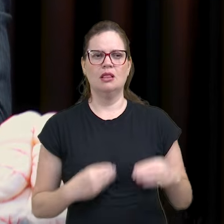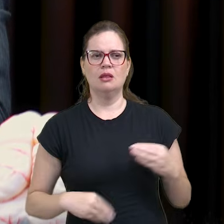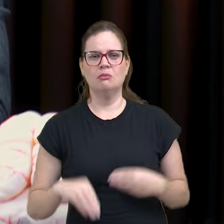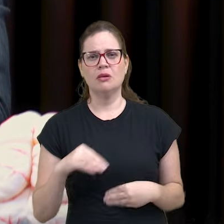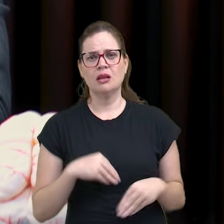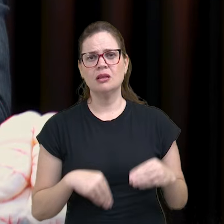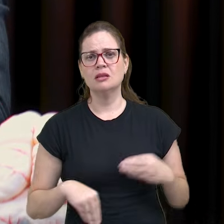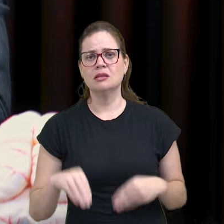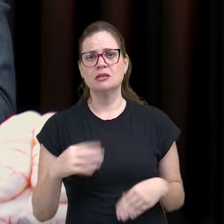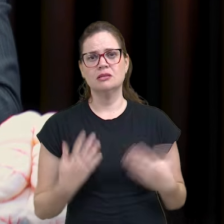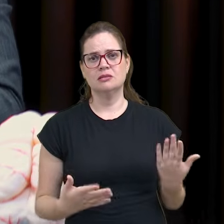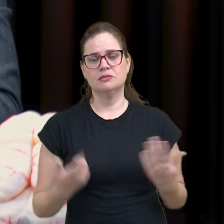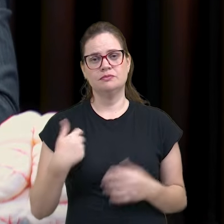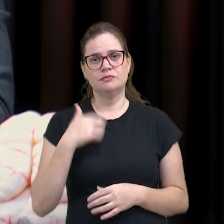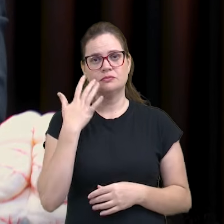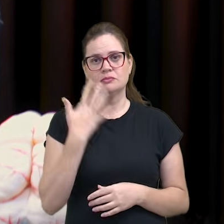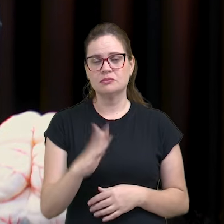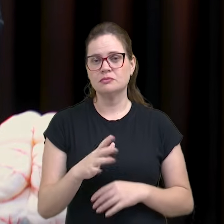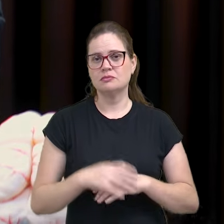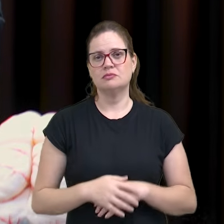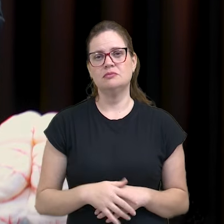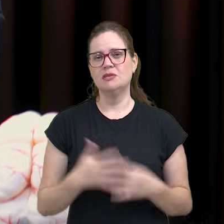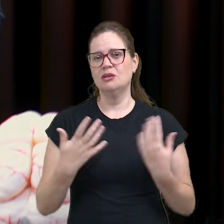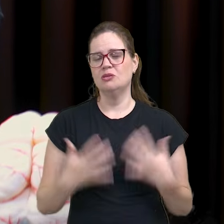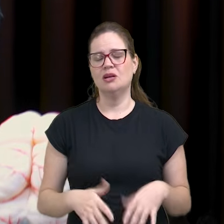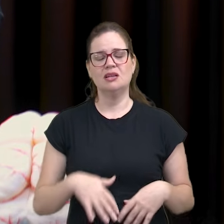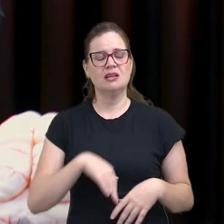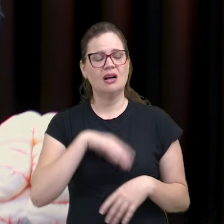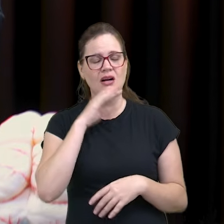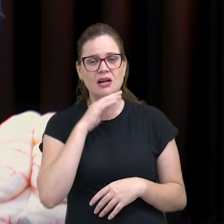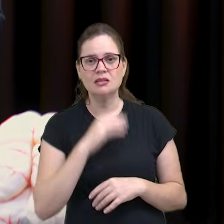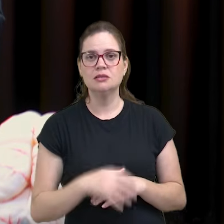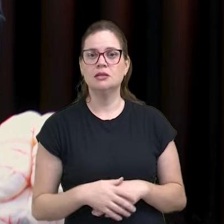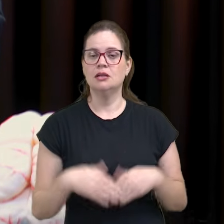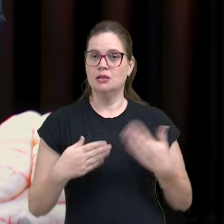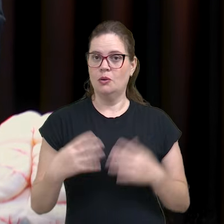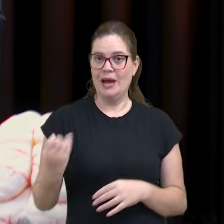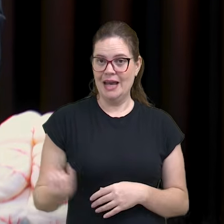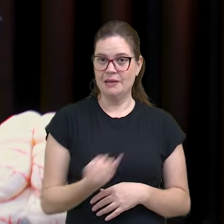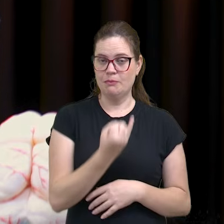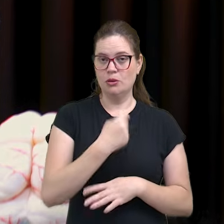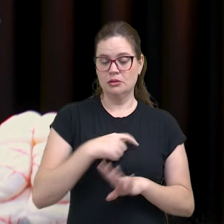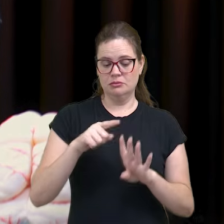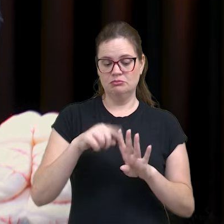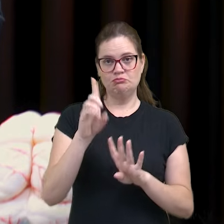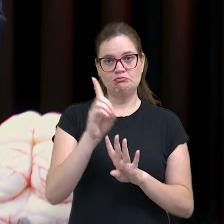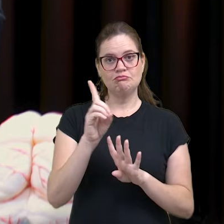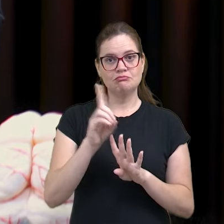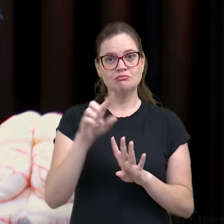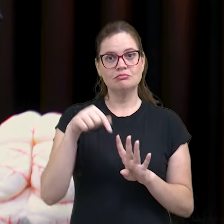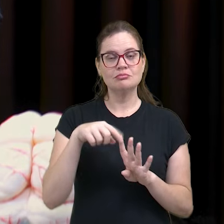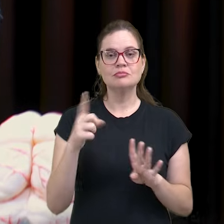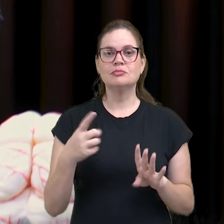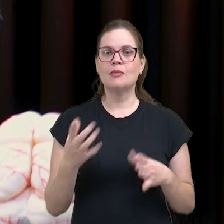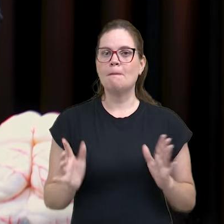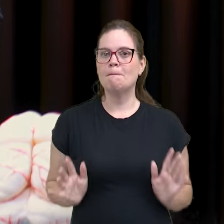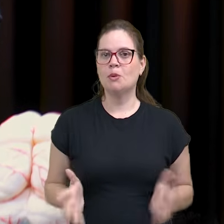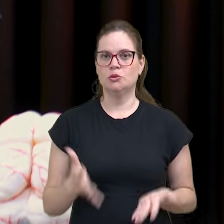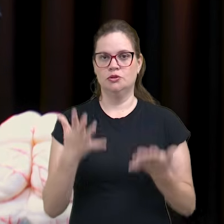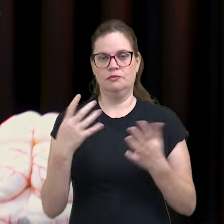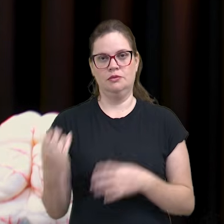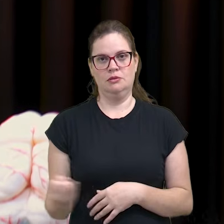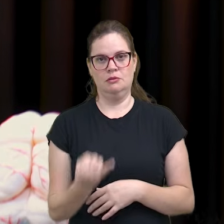cama. Então, ela é muito importante, né, nessa questão da motivação. O aprendizado,